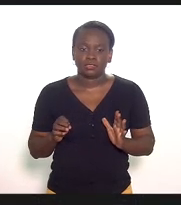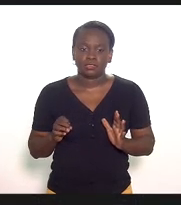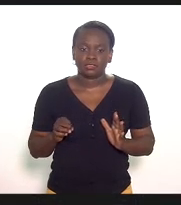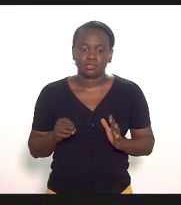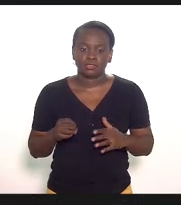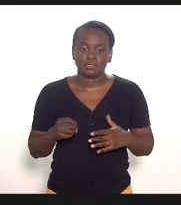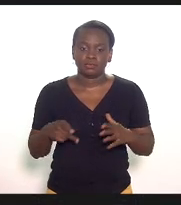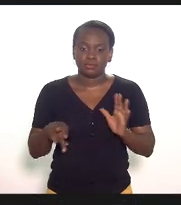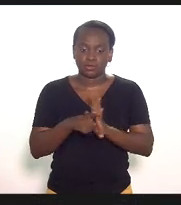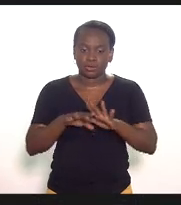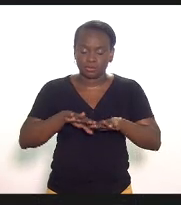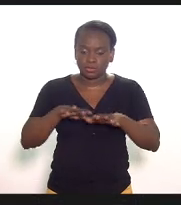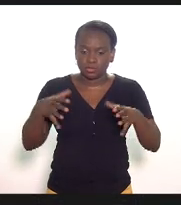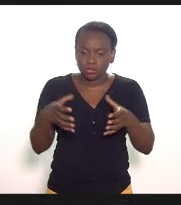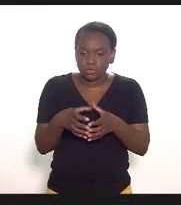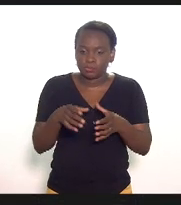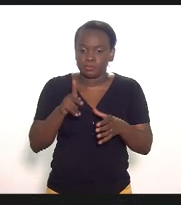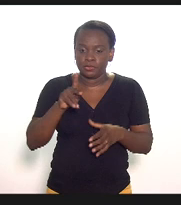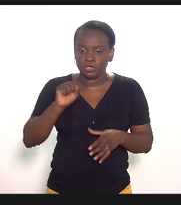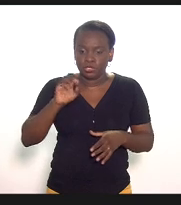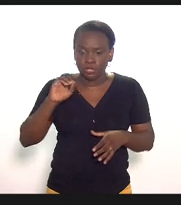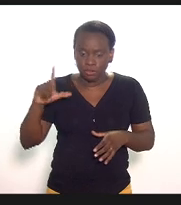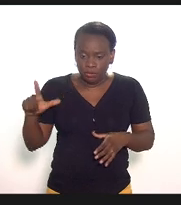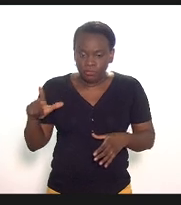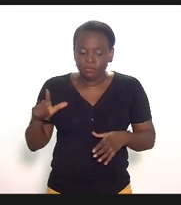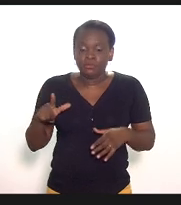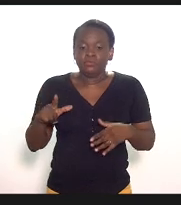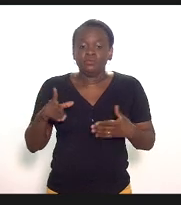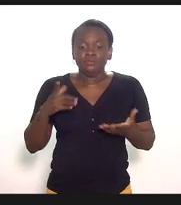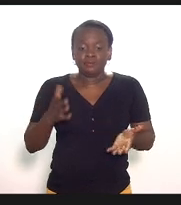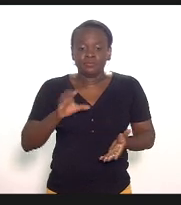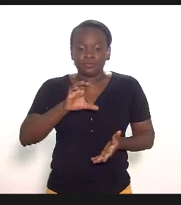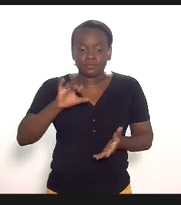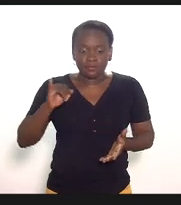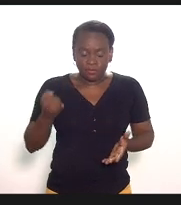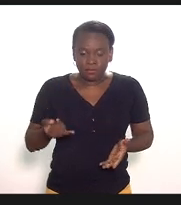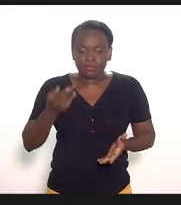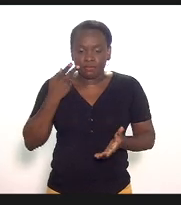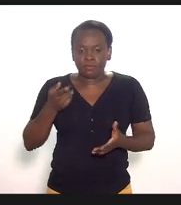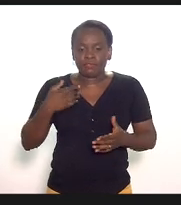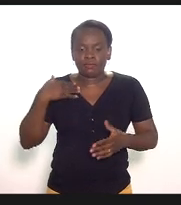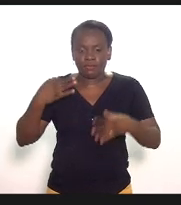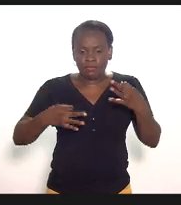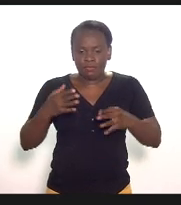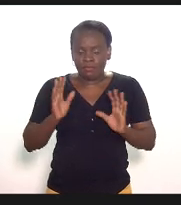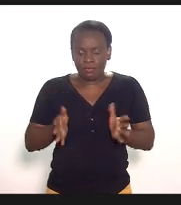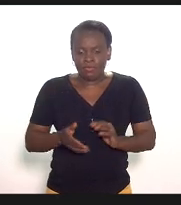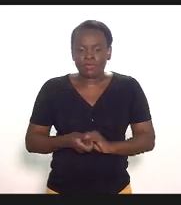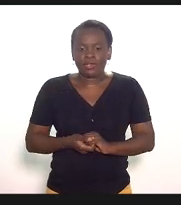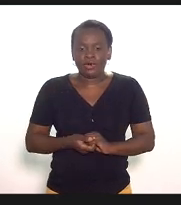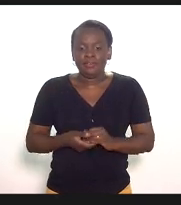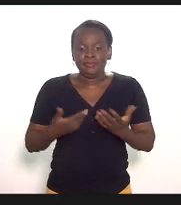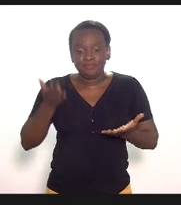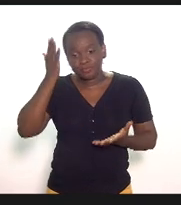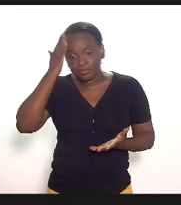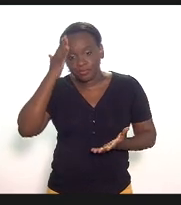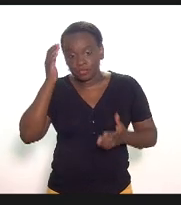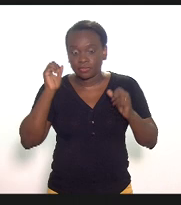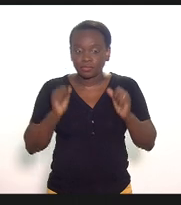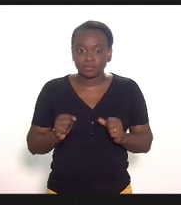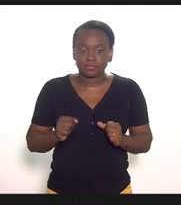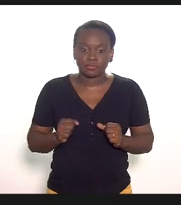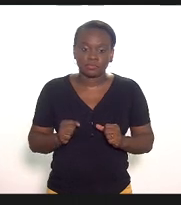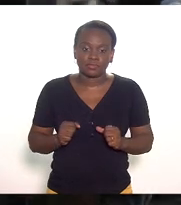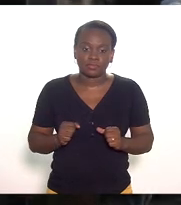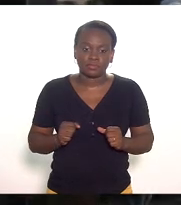da bancada do PSOL e que a CCJ já deu pela juridicidade. Já. Queria saber se o senhor pode